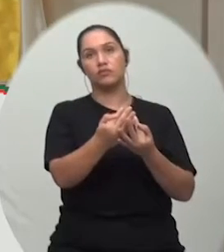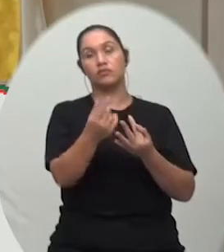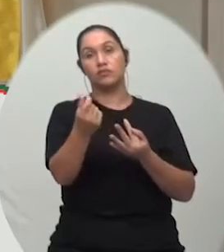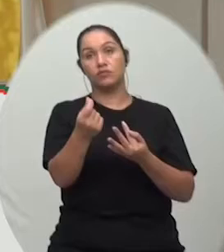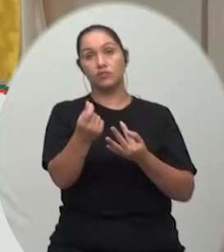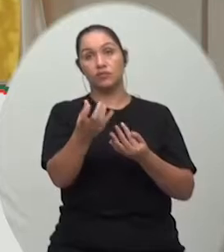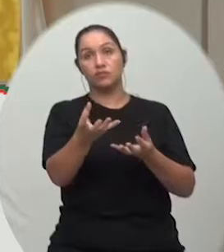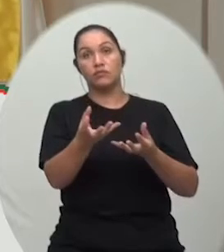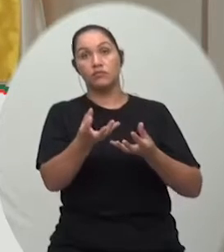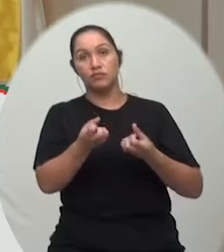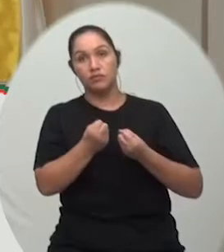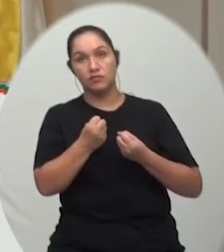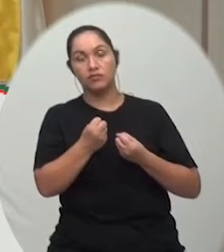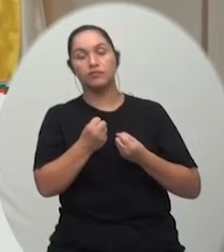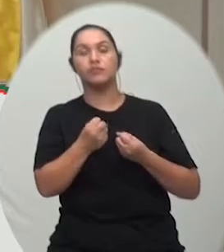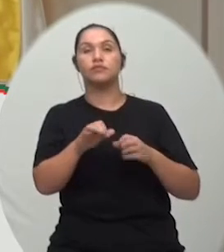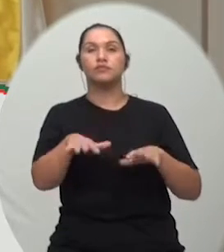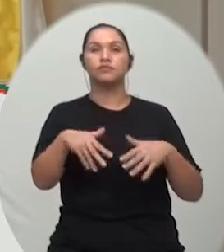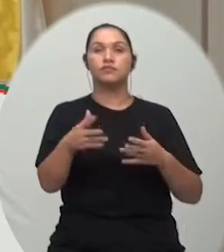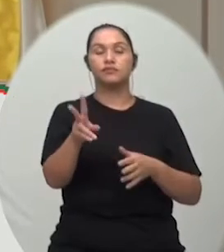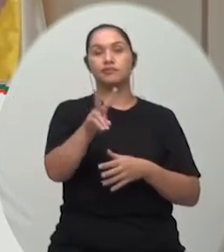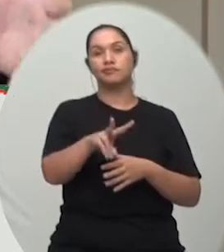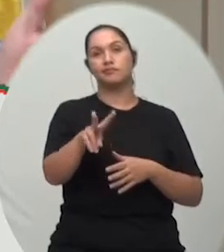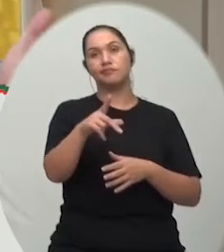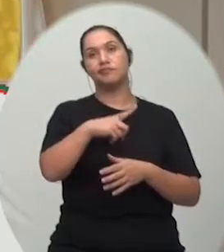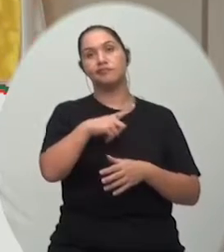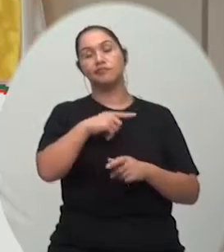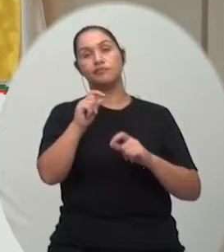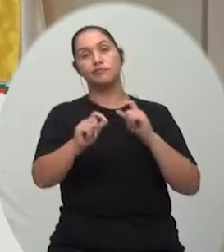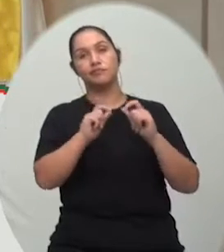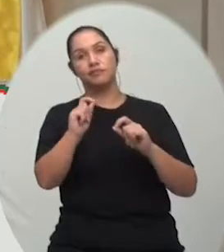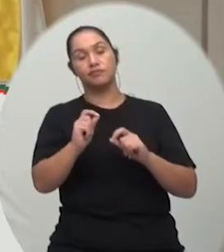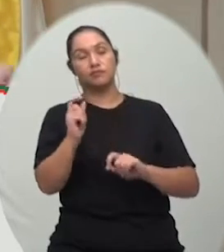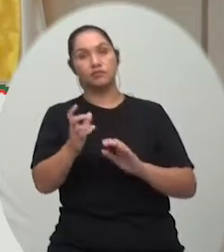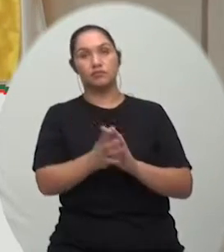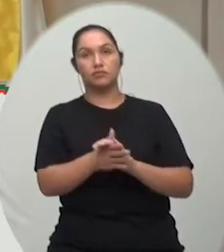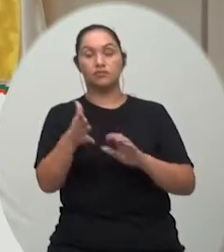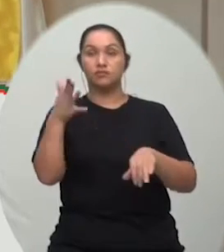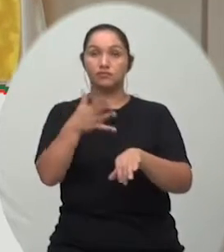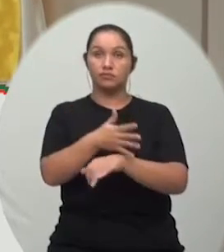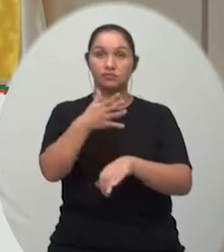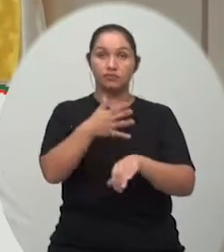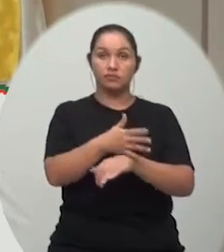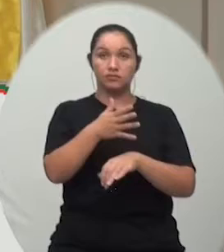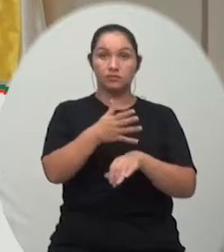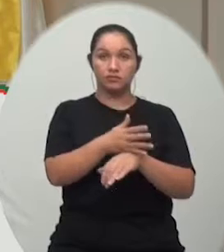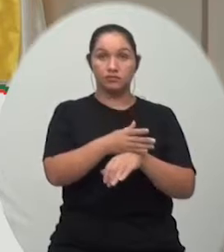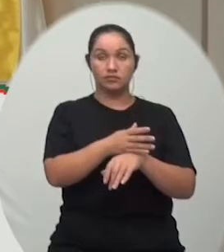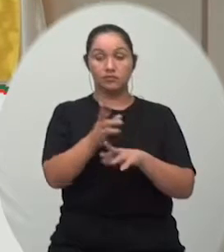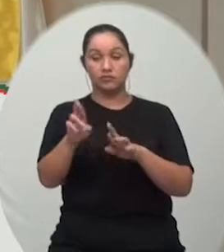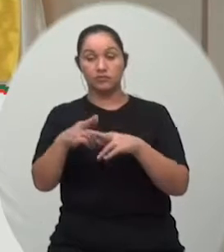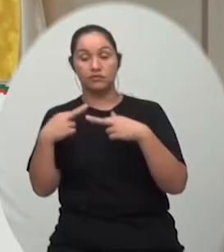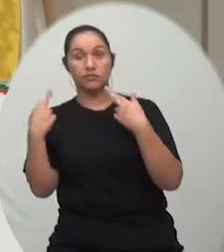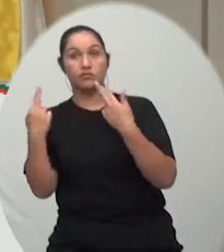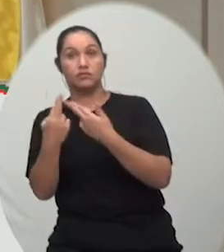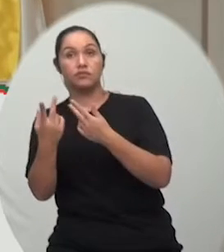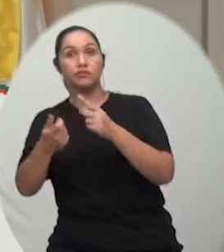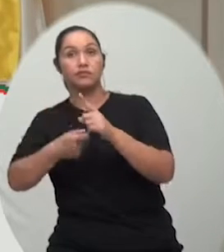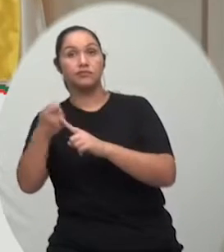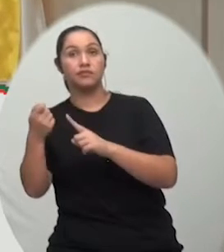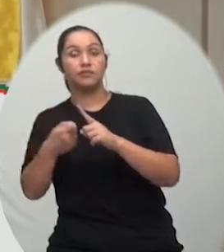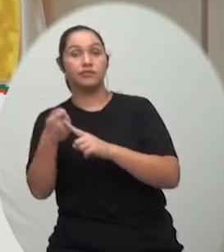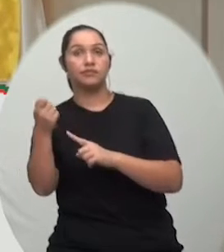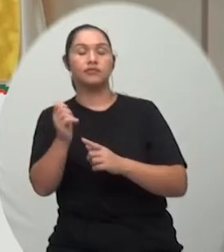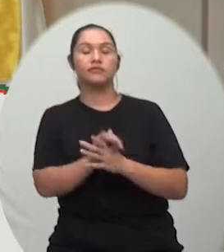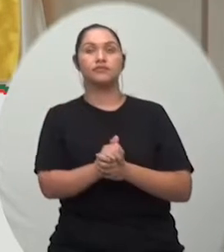essas condicionantes, vereadores, está, por exemplo, a participação mensal nas reuniões que são marcadas pela assistência